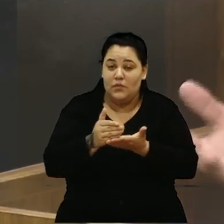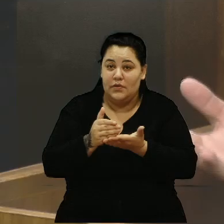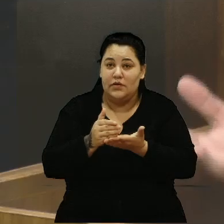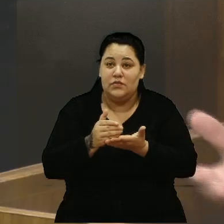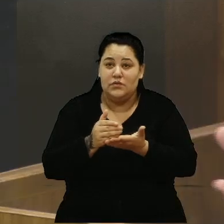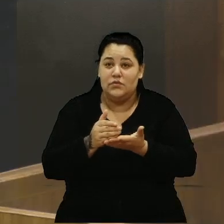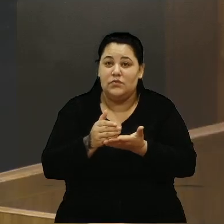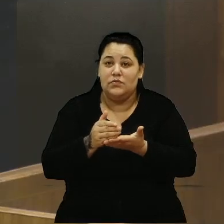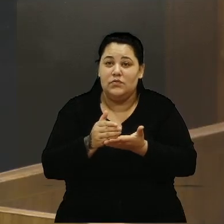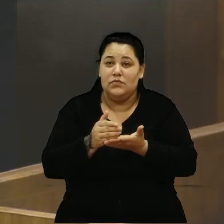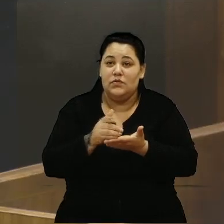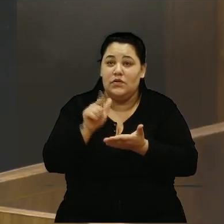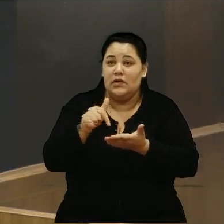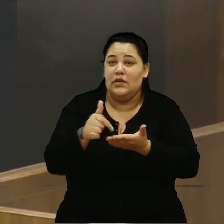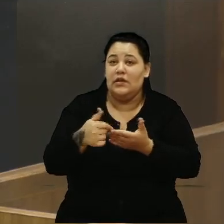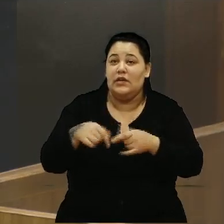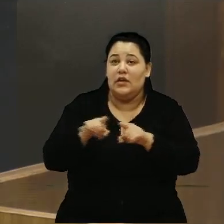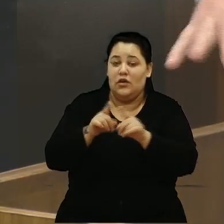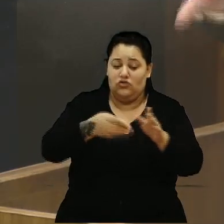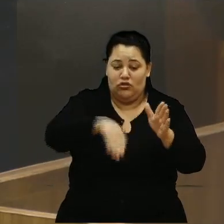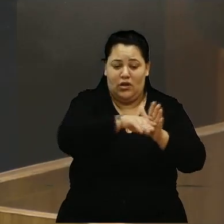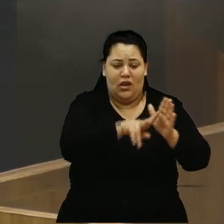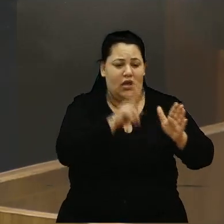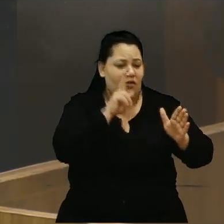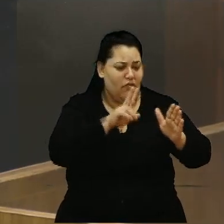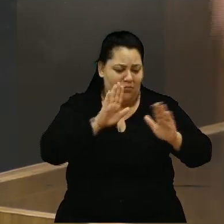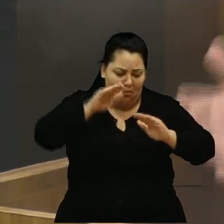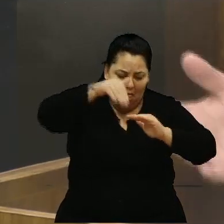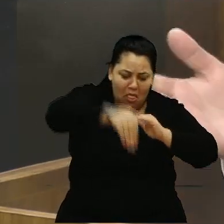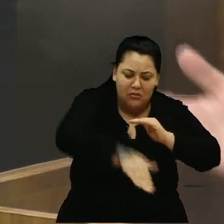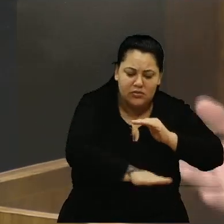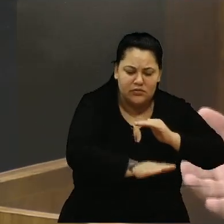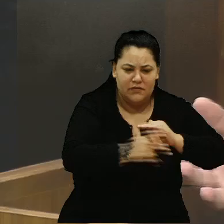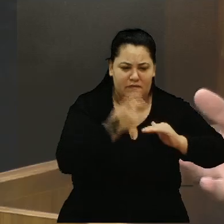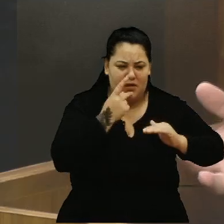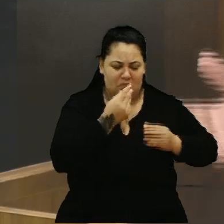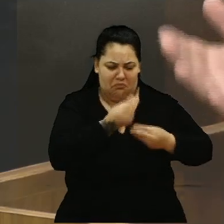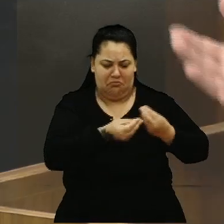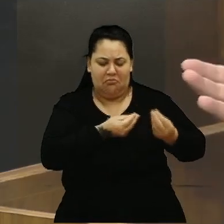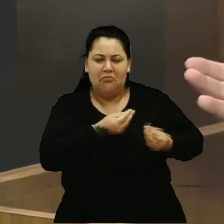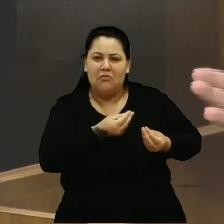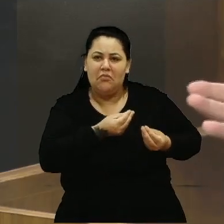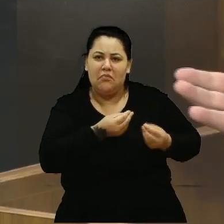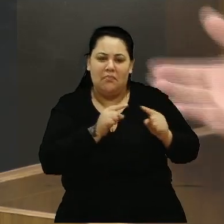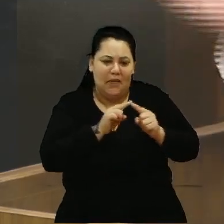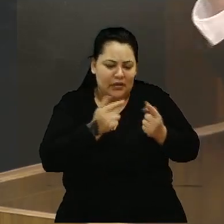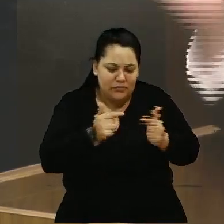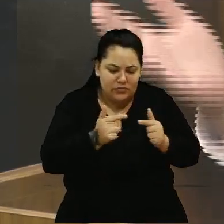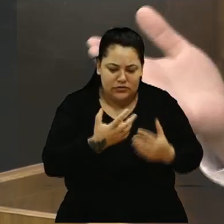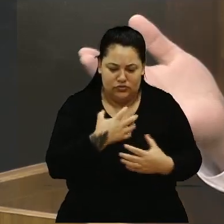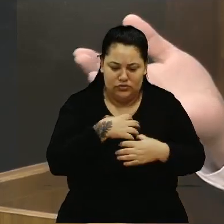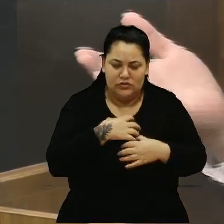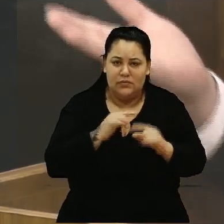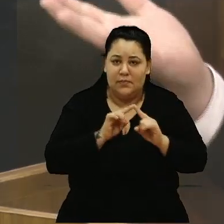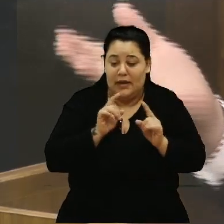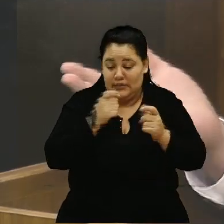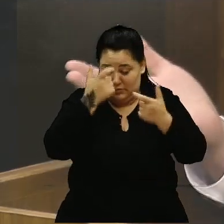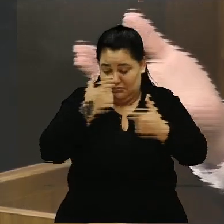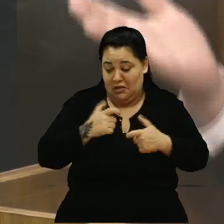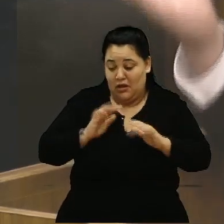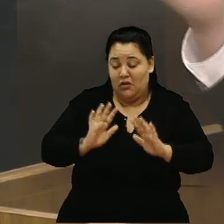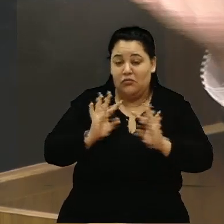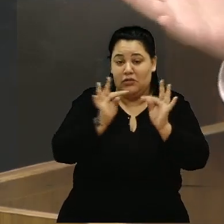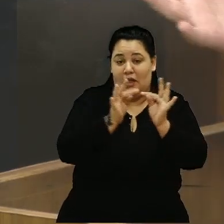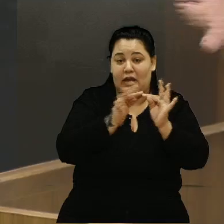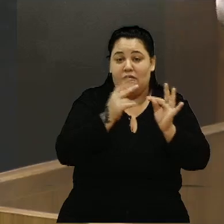fui conhecer lá, e eu cheguei lá e vi que era uma descida. Eu disse, pô, mas aqui não leva jeito, mas tudo bem, quem sou eu perante os técnicos